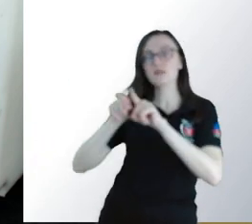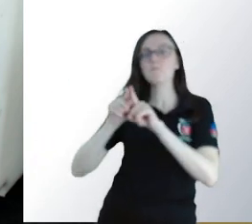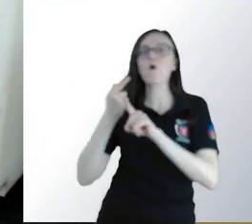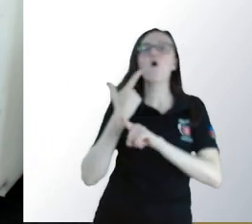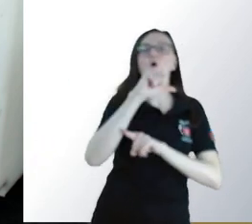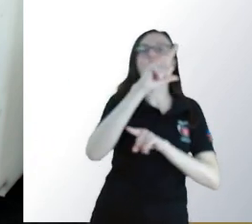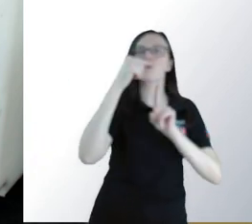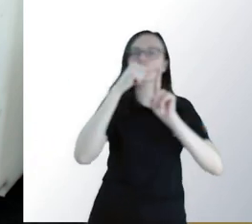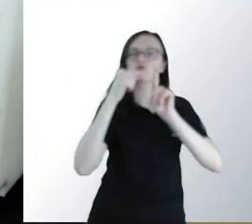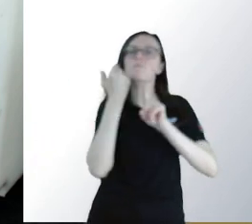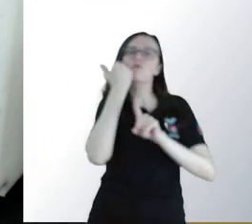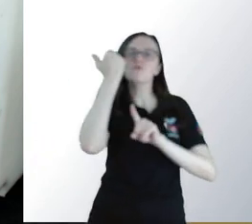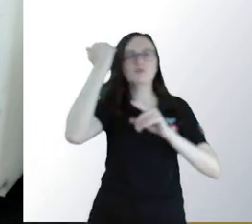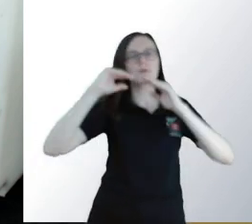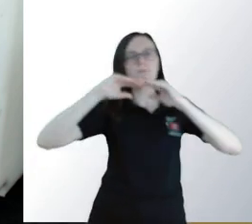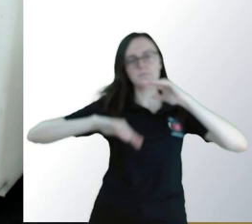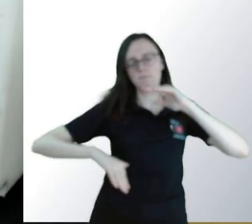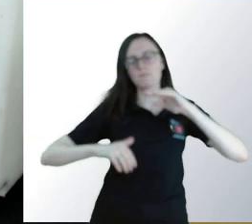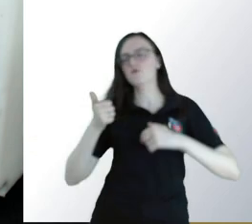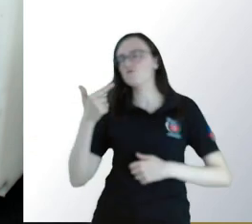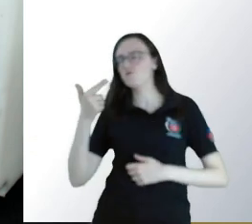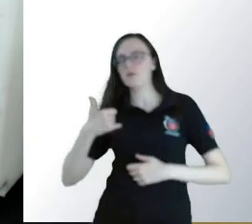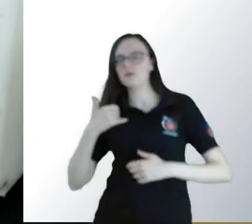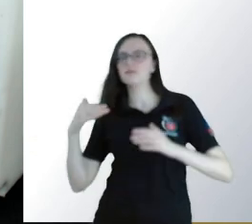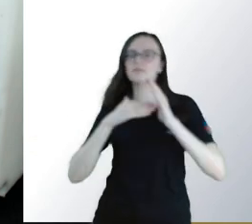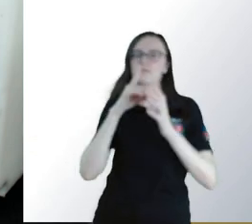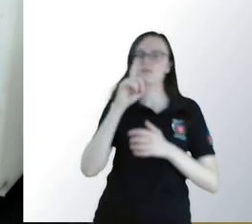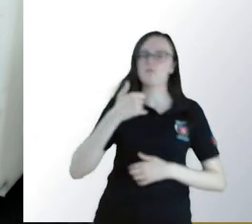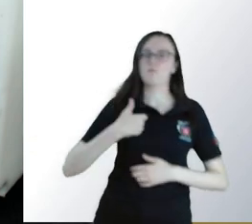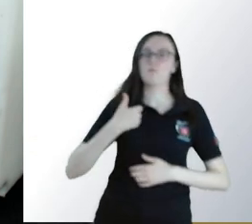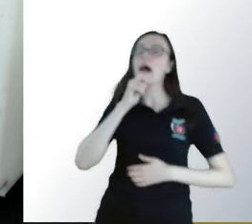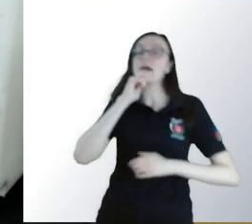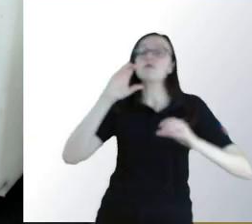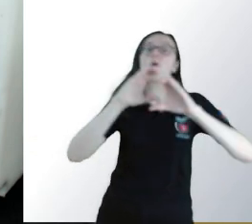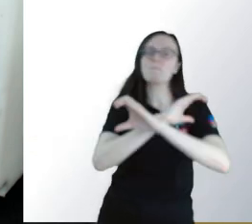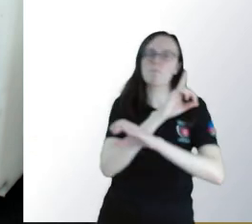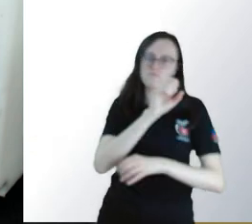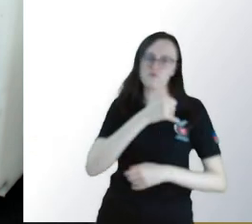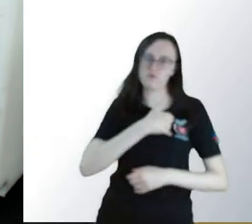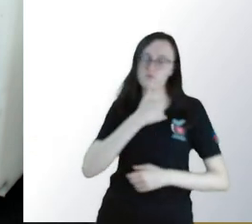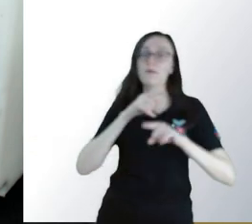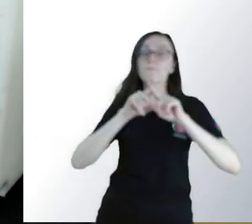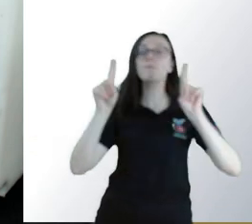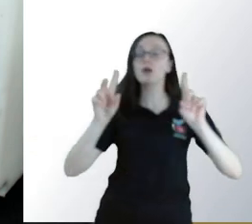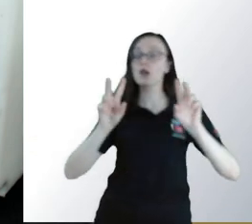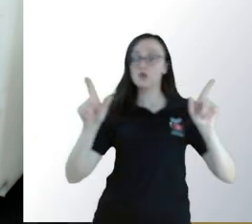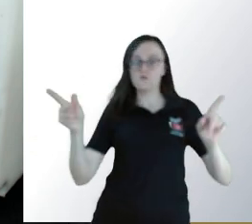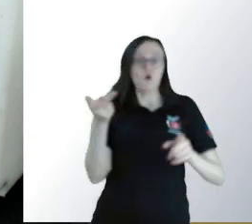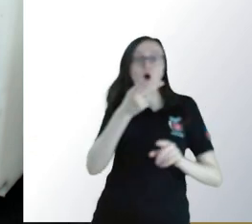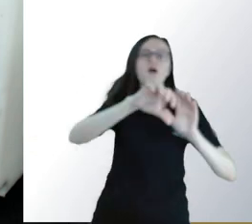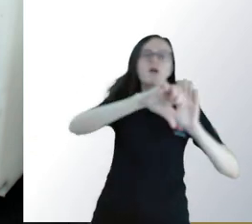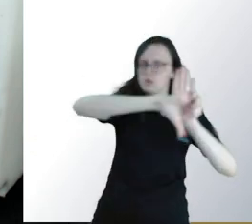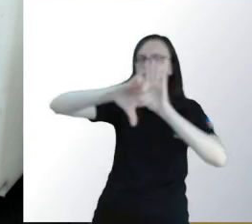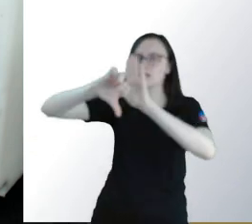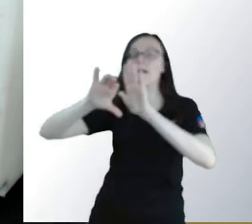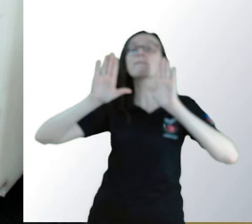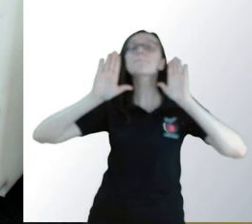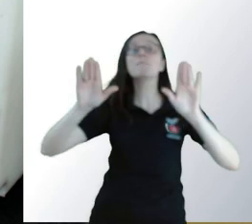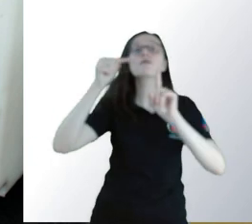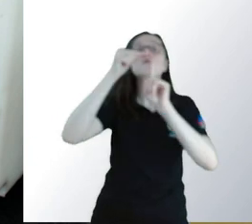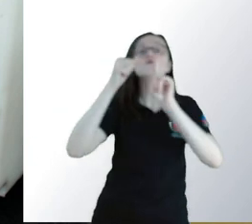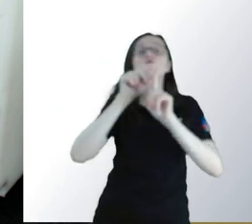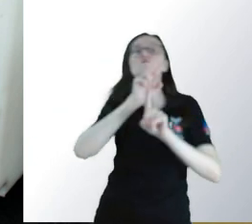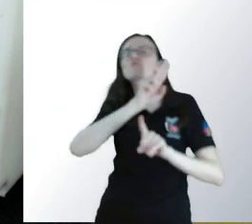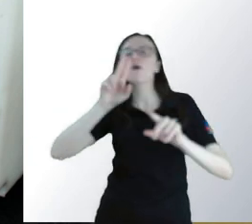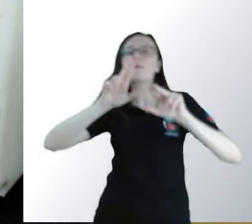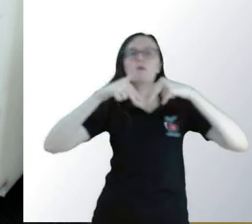infracional por adolescentes, de 12 até 18 incompletos. A diferença é que a conduta é a mesma, só o nome, em razão do